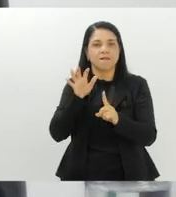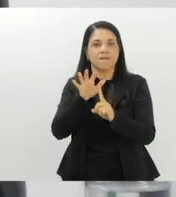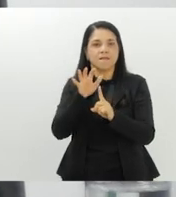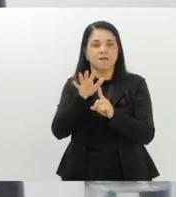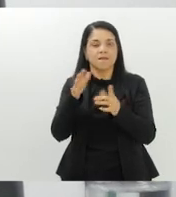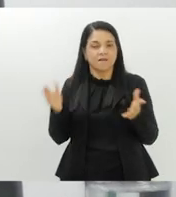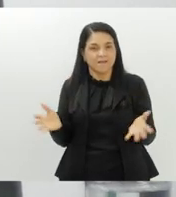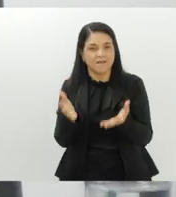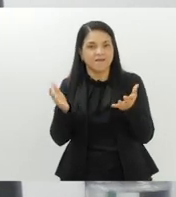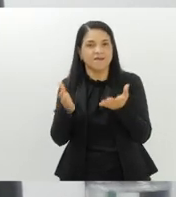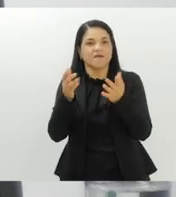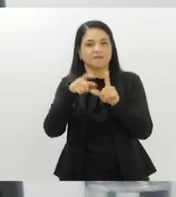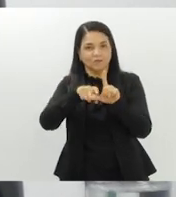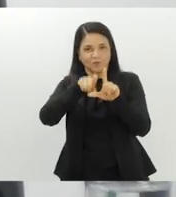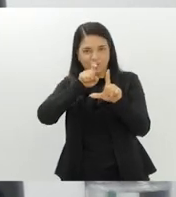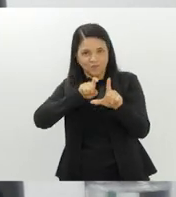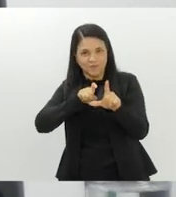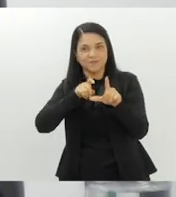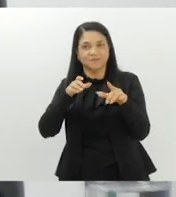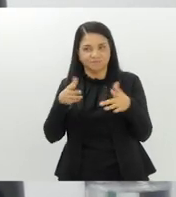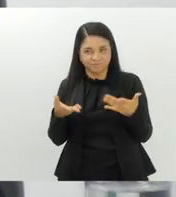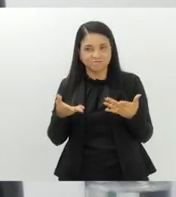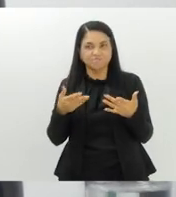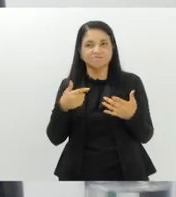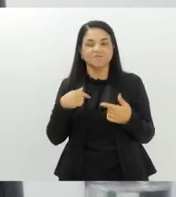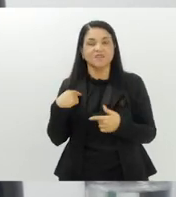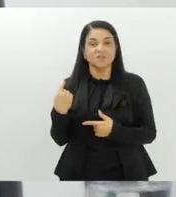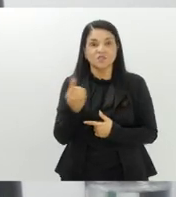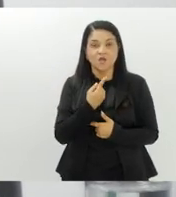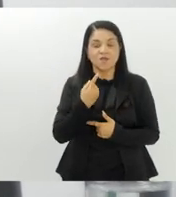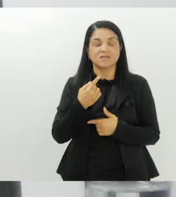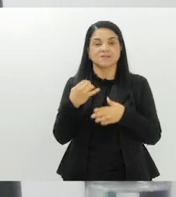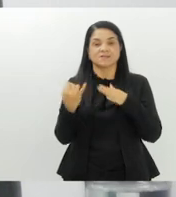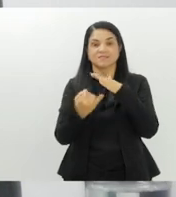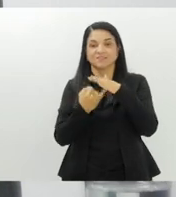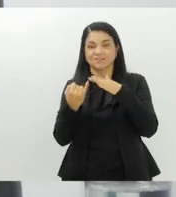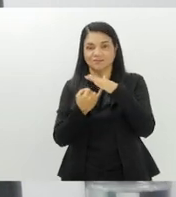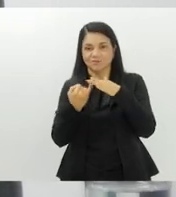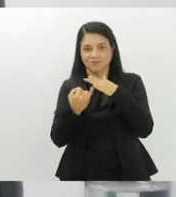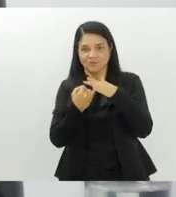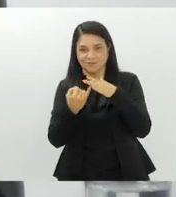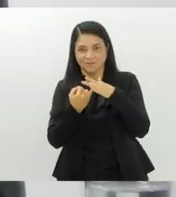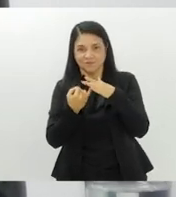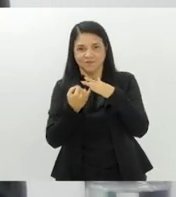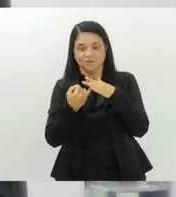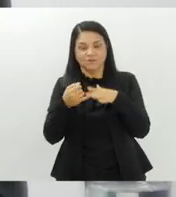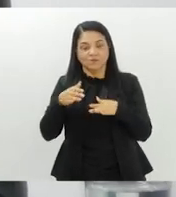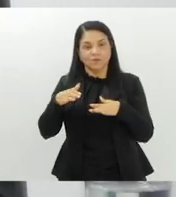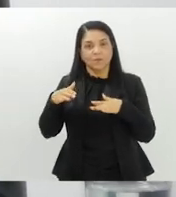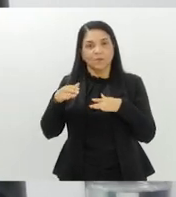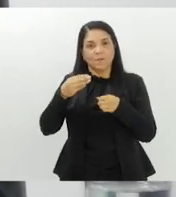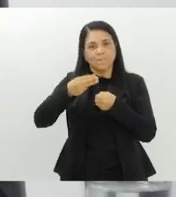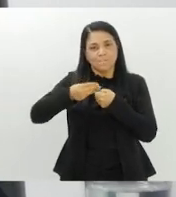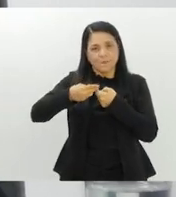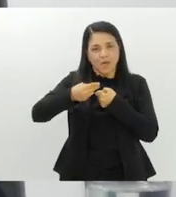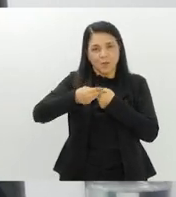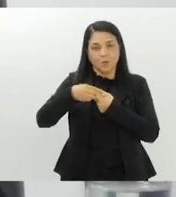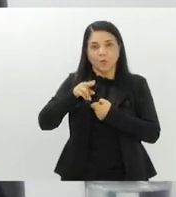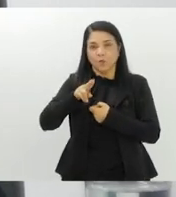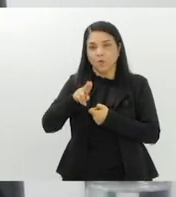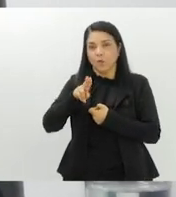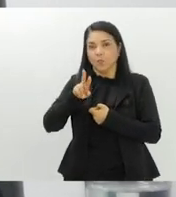autonomia para essas pessoas. Nós somos uma instituição, né, que fica no bairro da Urca, no Rio de